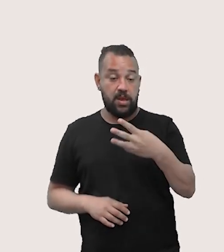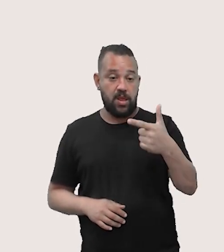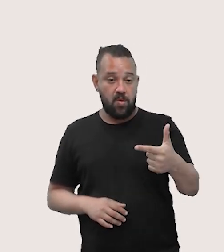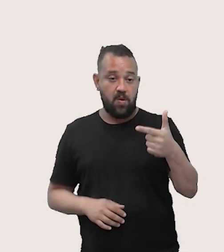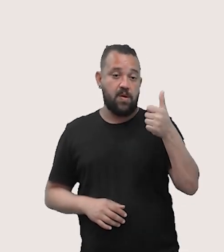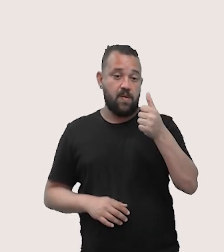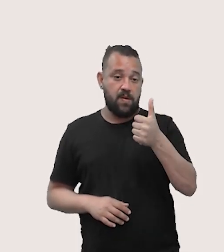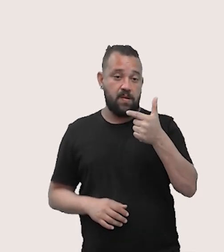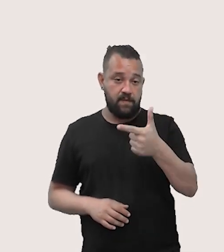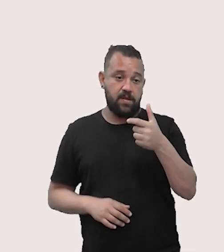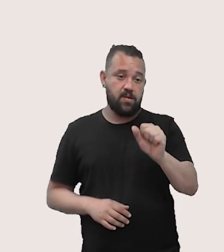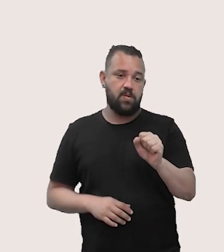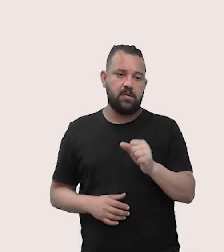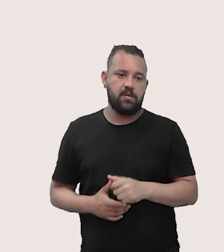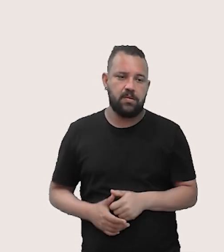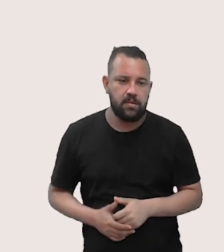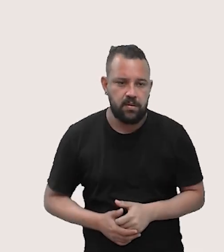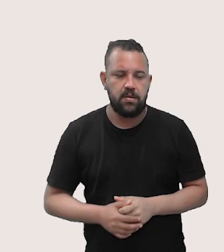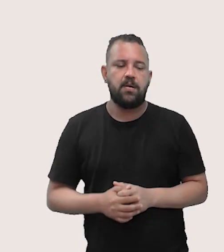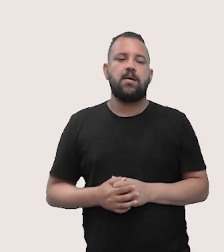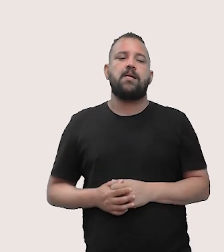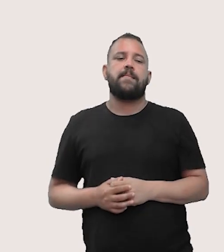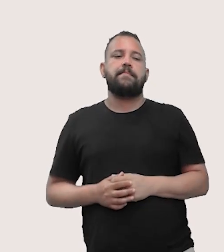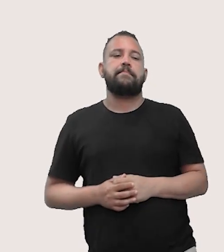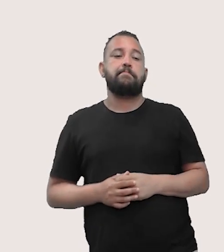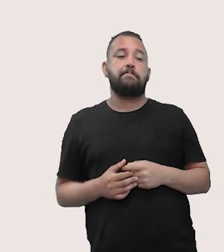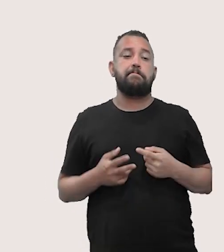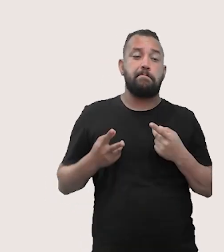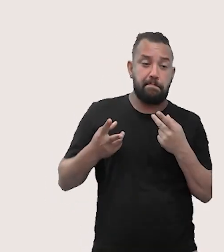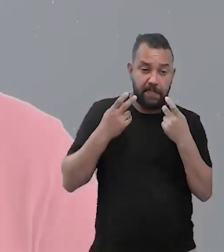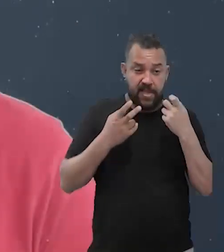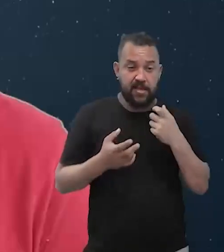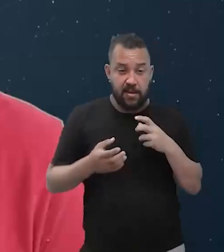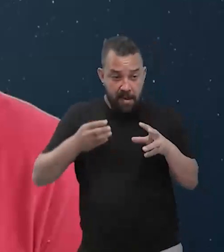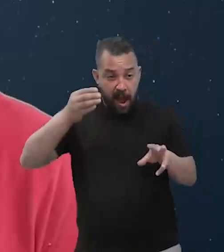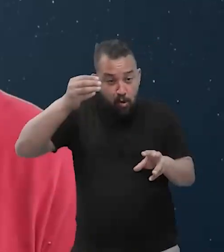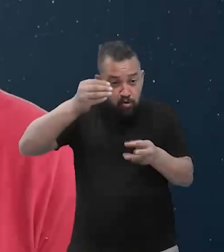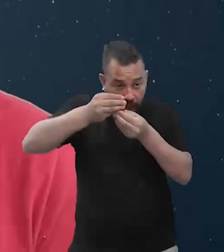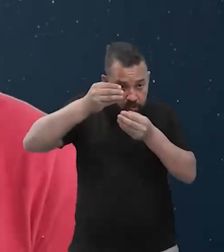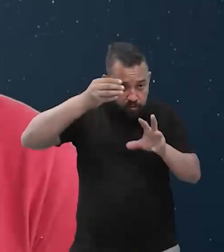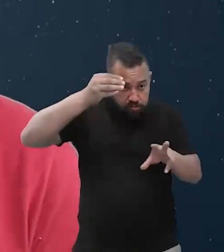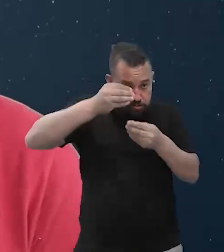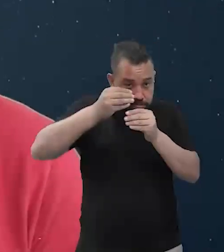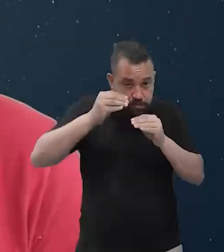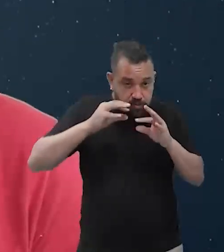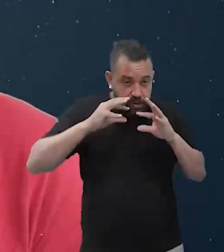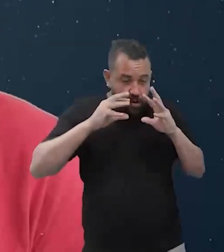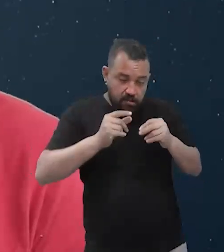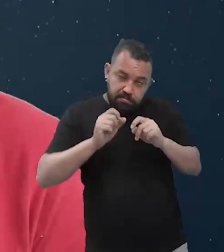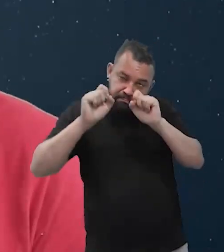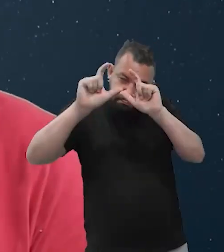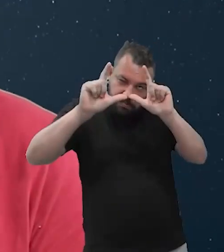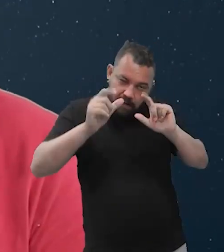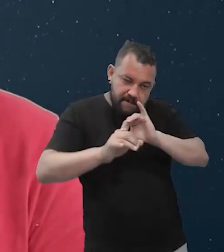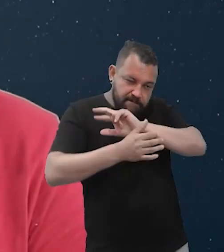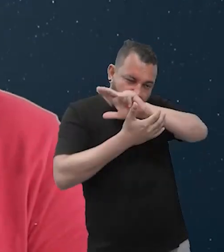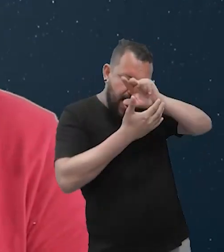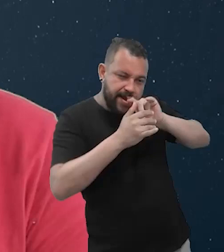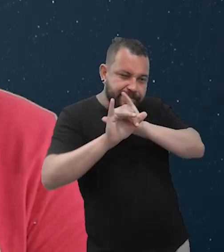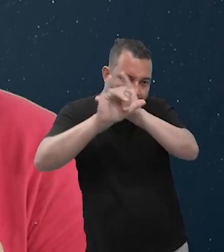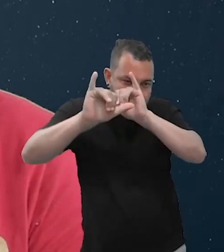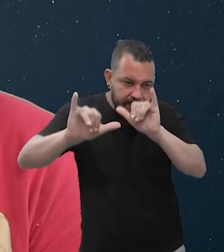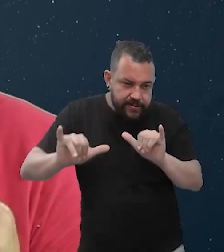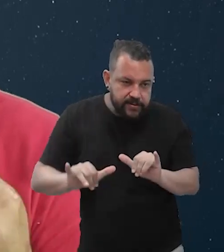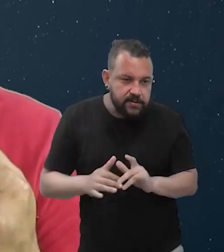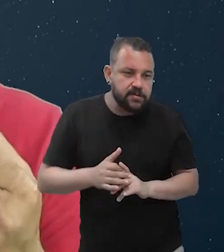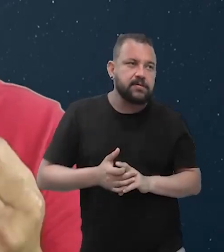28, 32 e 28. Observe que isso aqui foi um recorte de um levantamento de informações. Ou seja, as